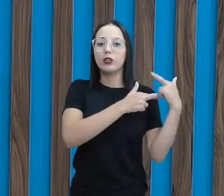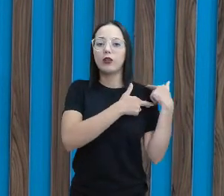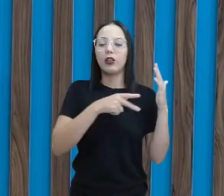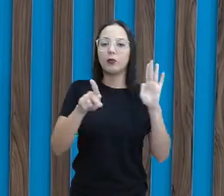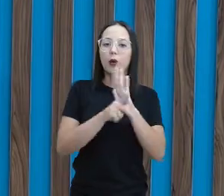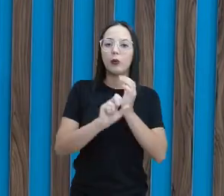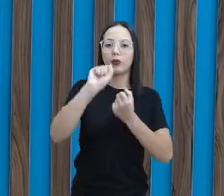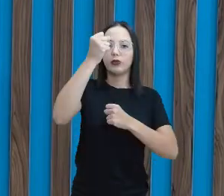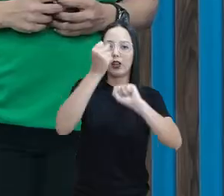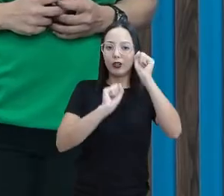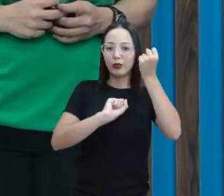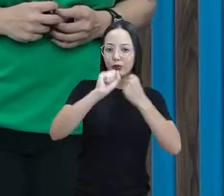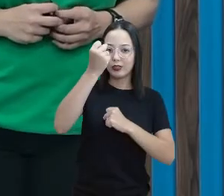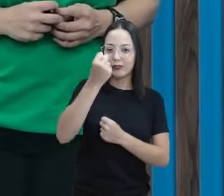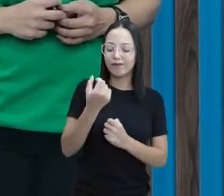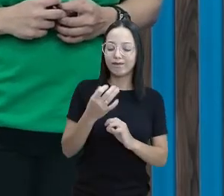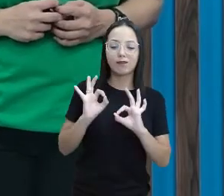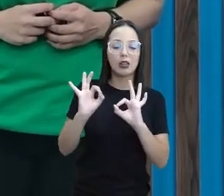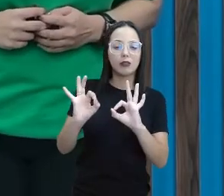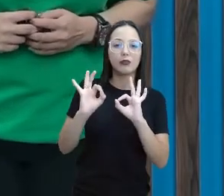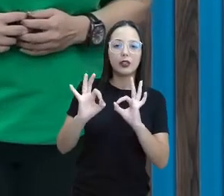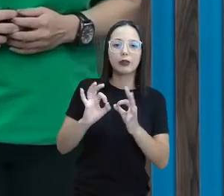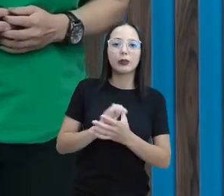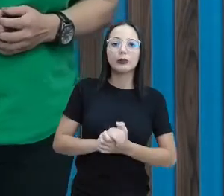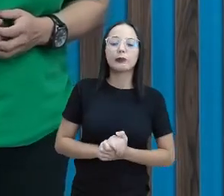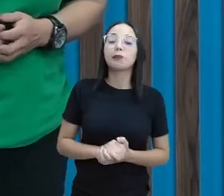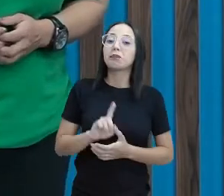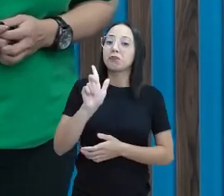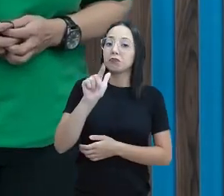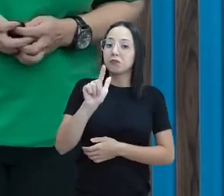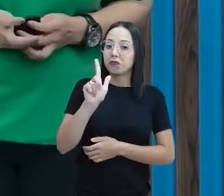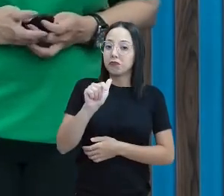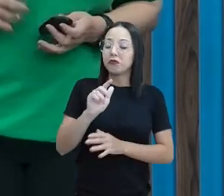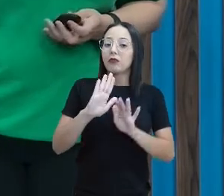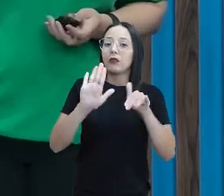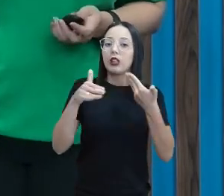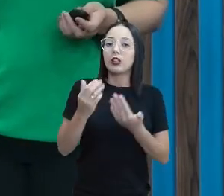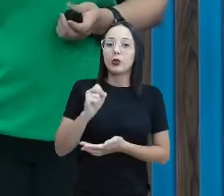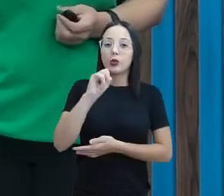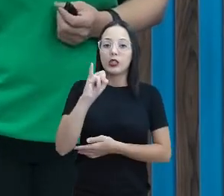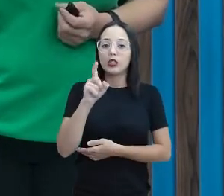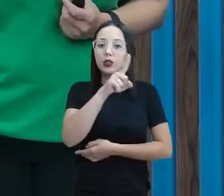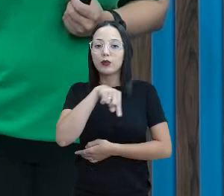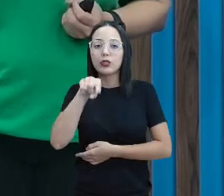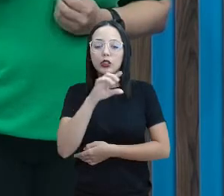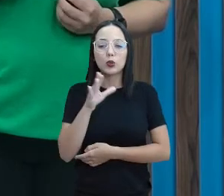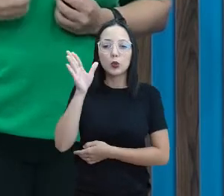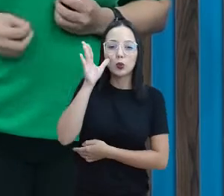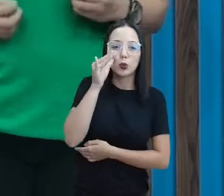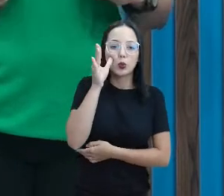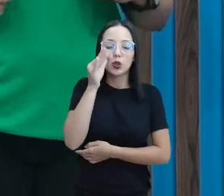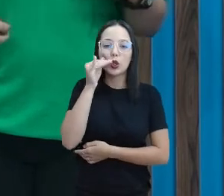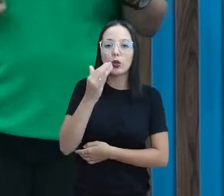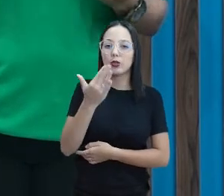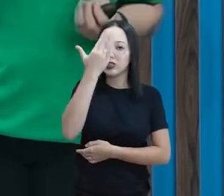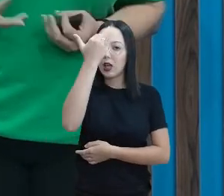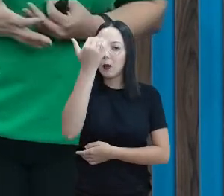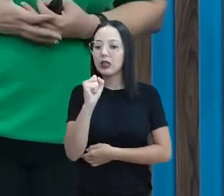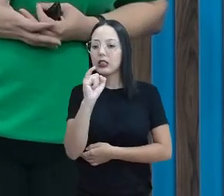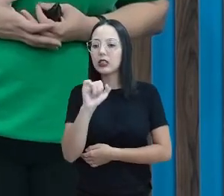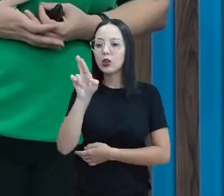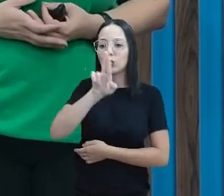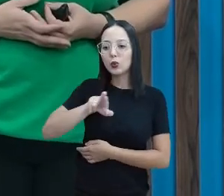indústria. Não é isso, Carol? Isso, perfeito, professora. Pois é, gente. Então, ó, se vocês estiverem curiosos para saber se vocês utilizam